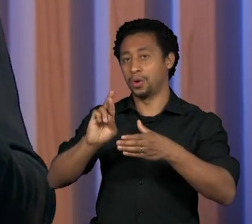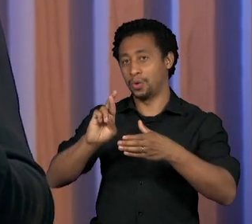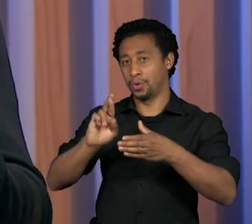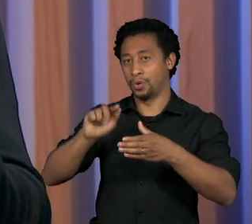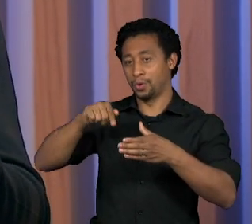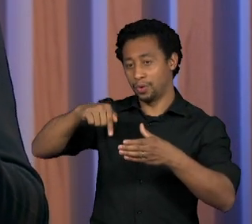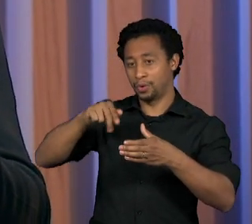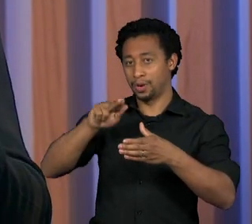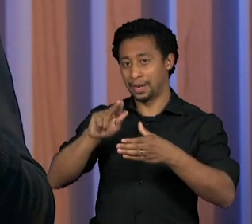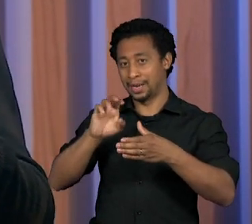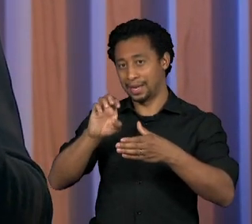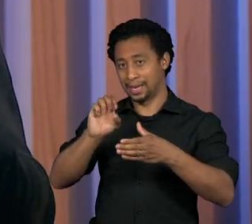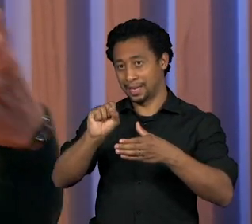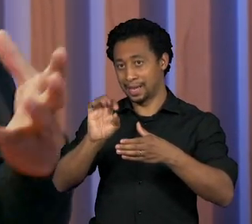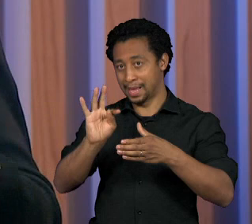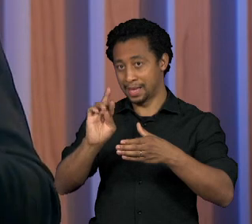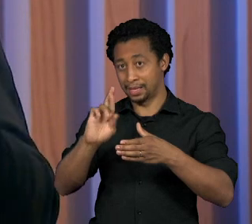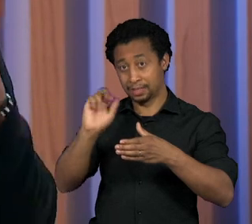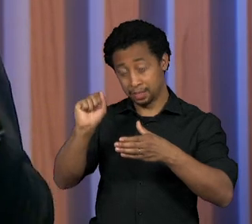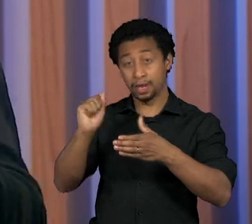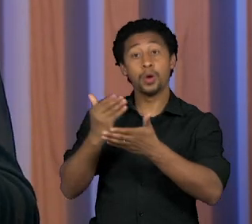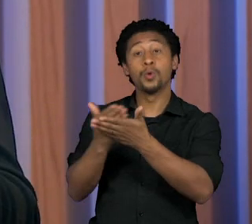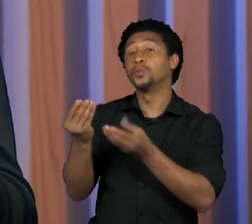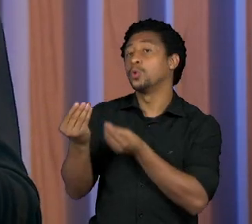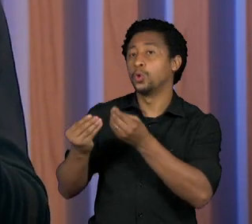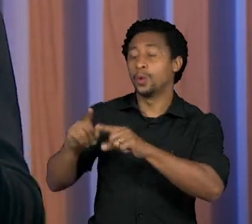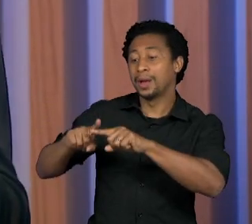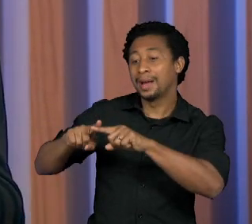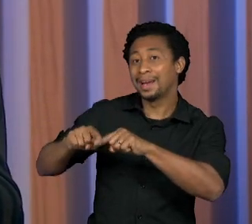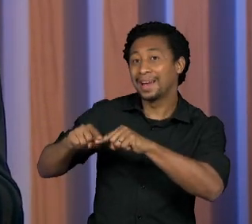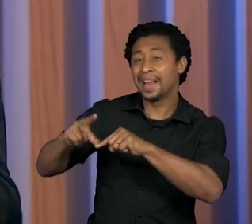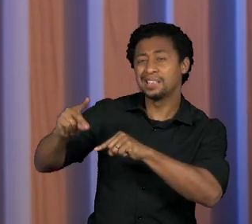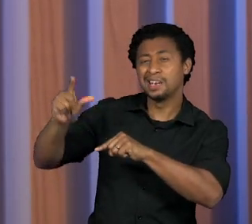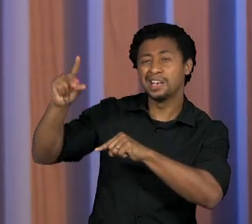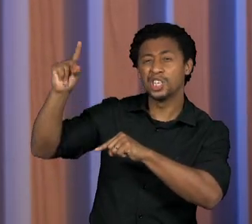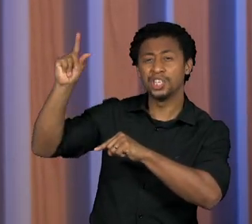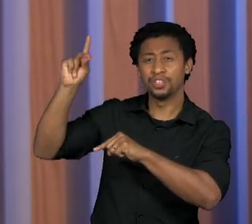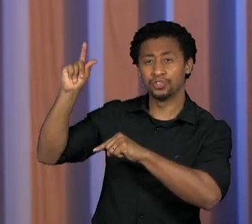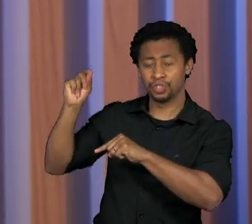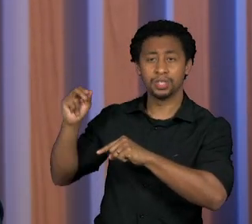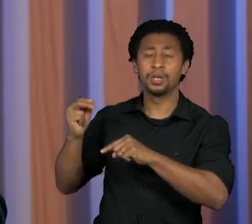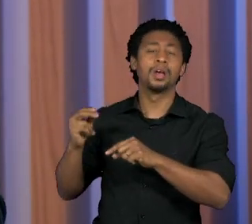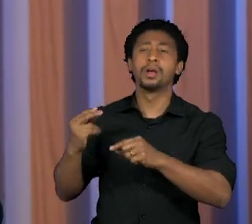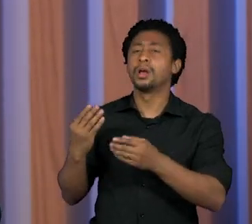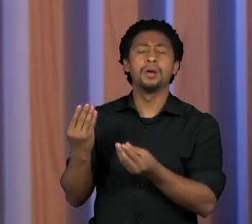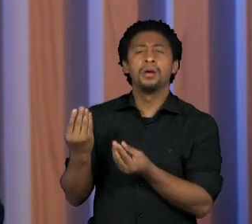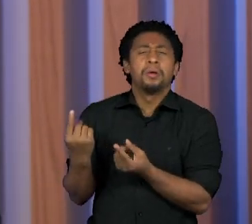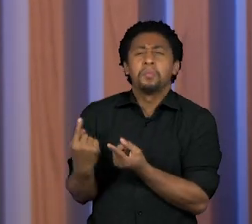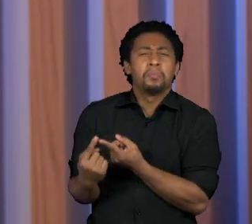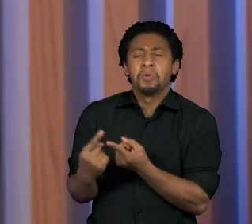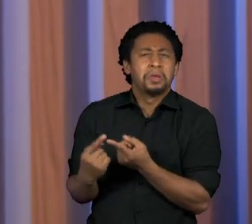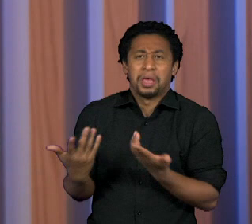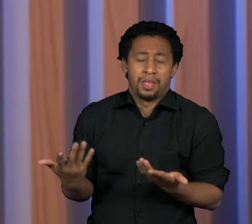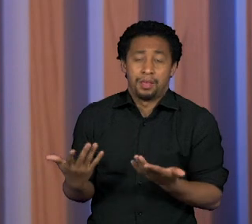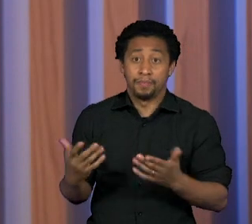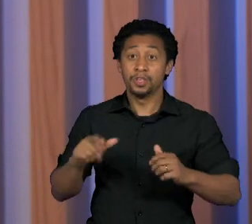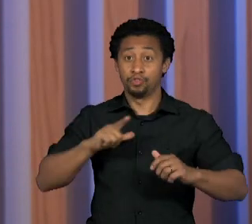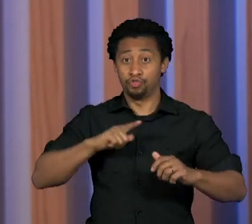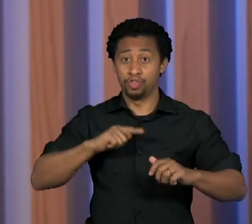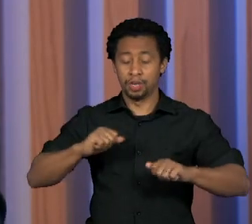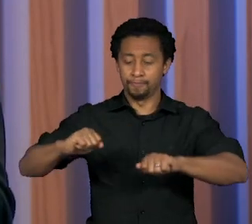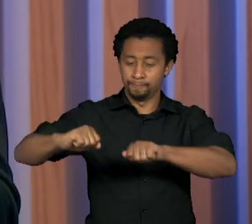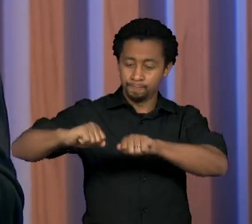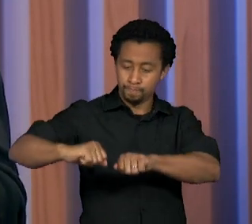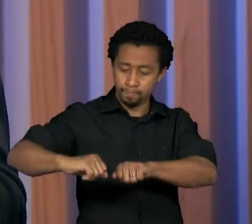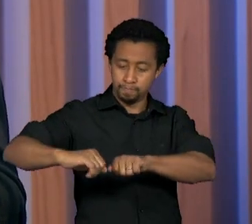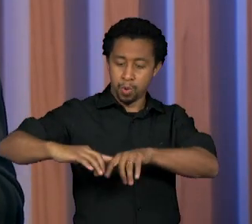o palco daqueles anfiteatros abertos, né? E a plateia. Então, a orquestra ficava entre o palco e a plateia. Era